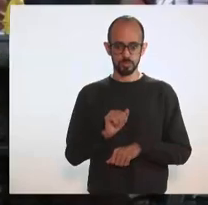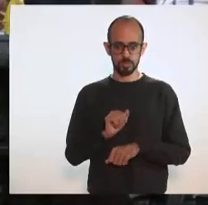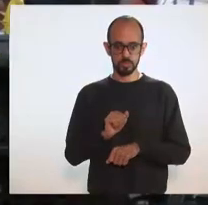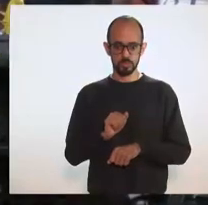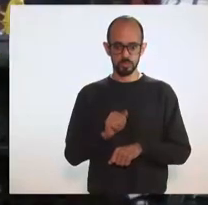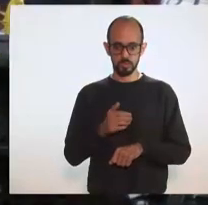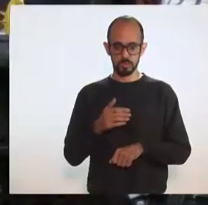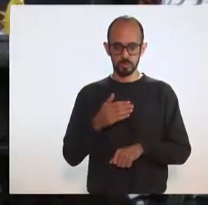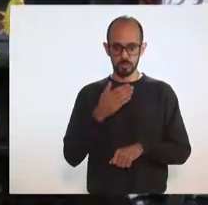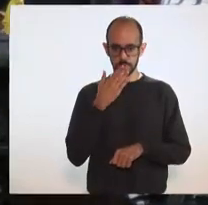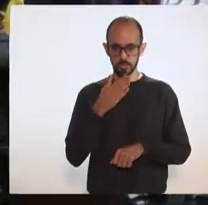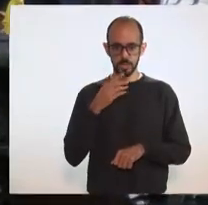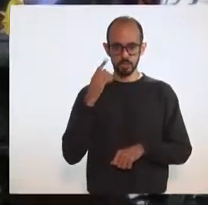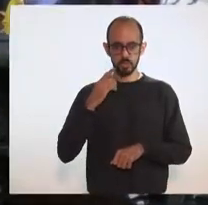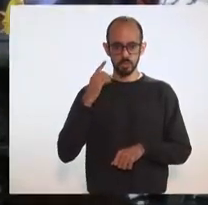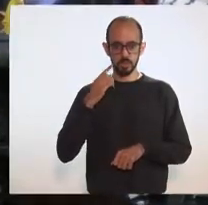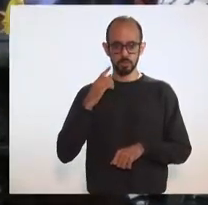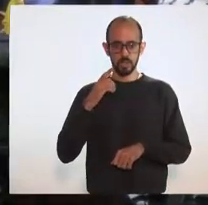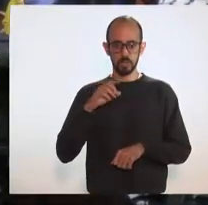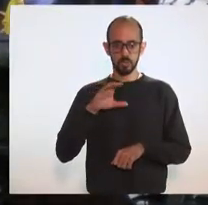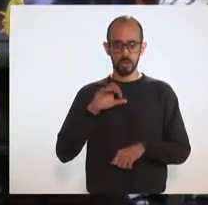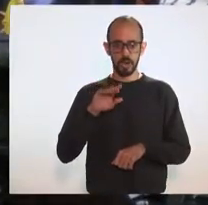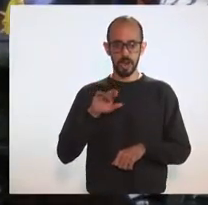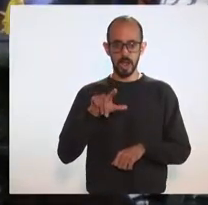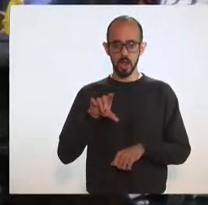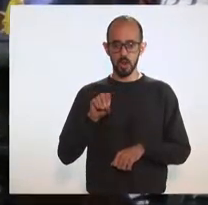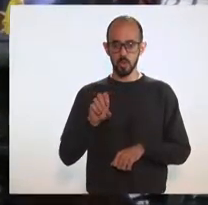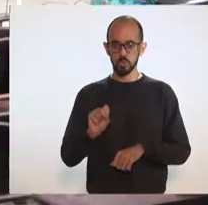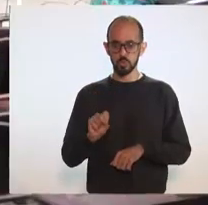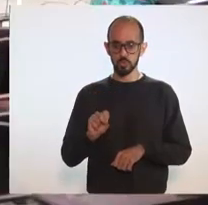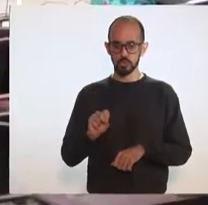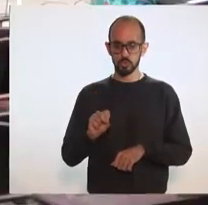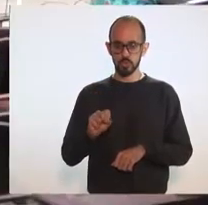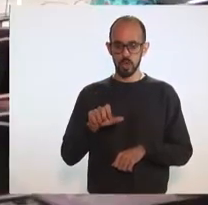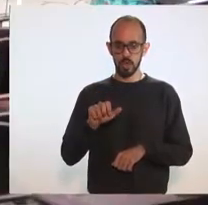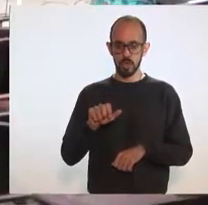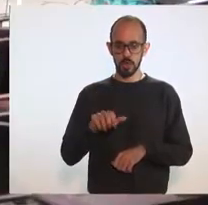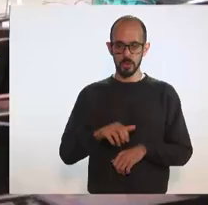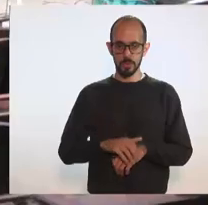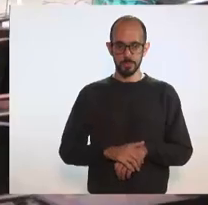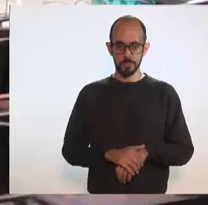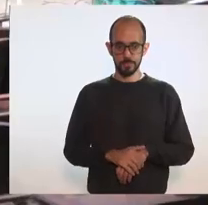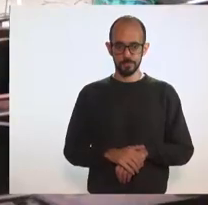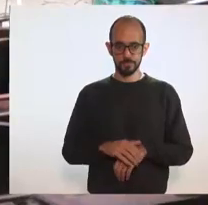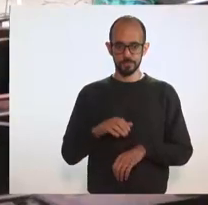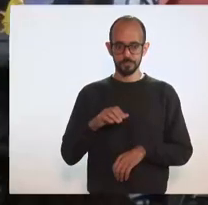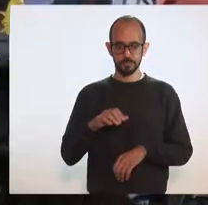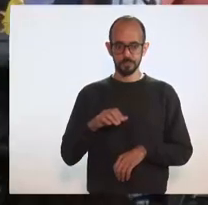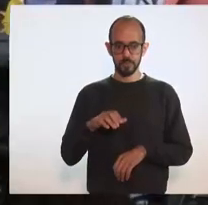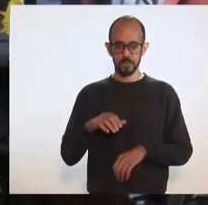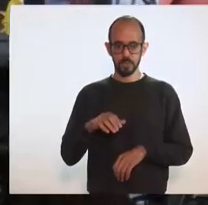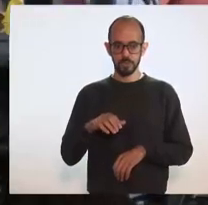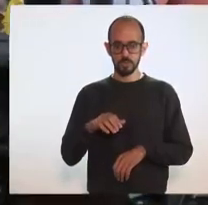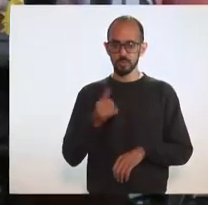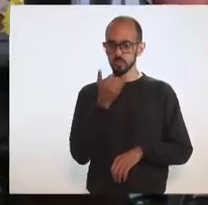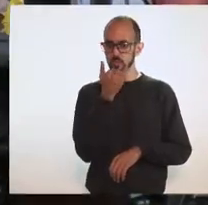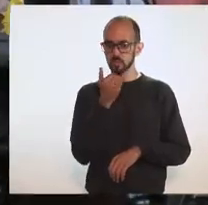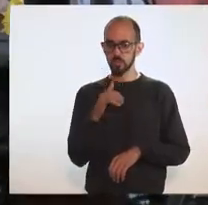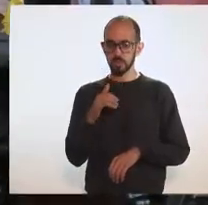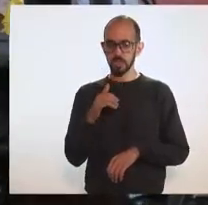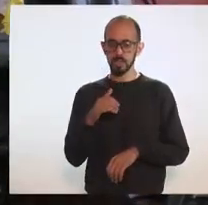e desliga na o deputado Carlos Augusto a o Carlos não Subtenente